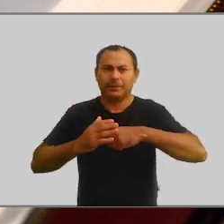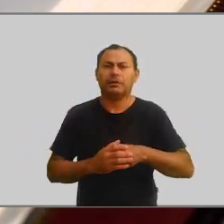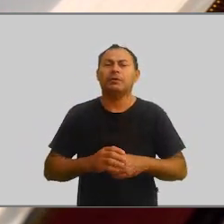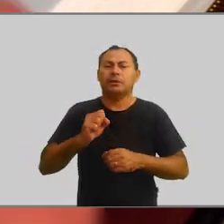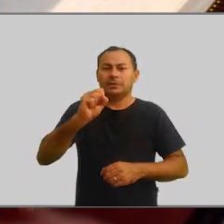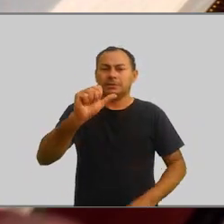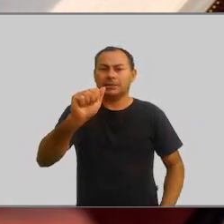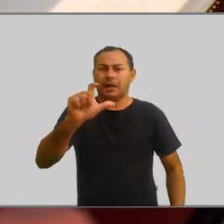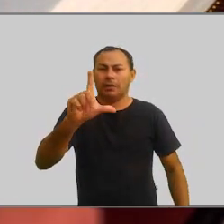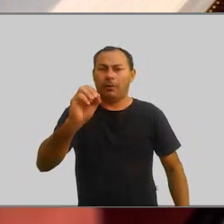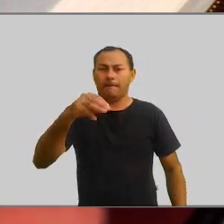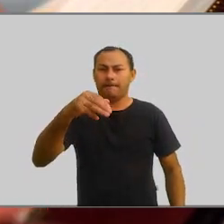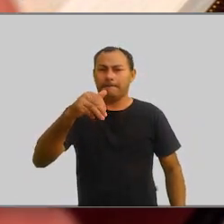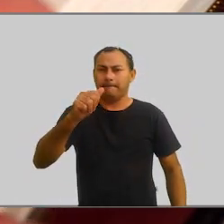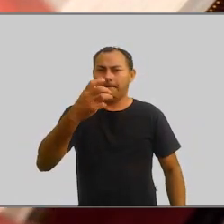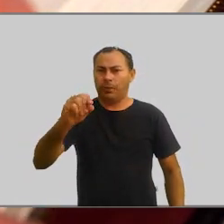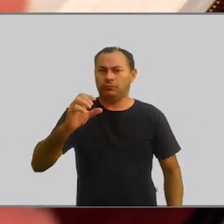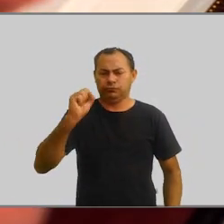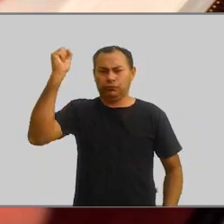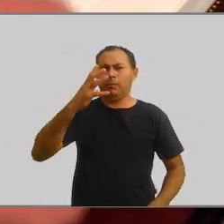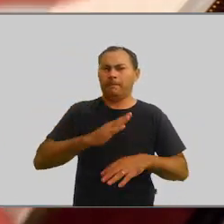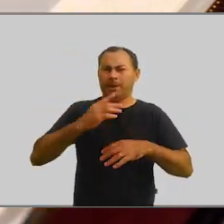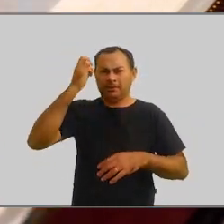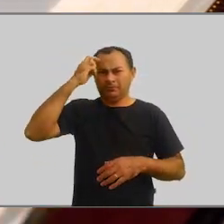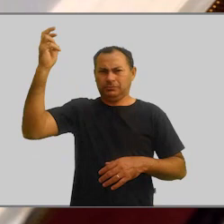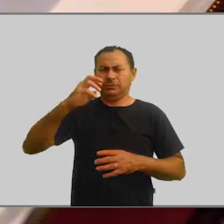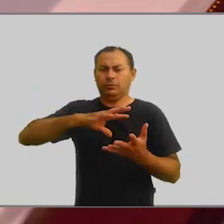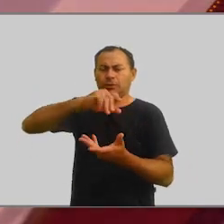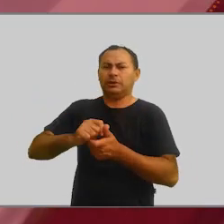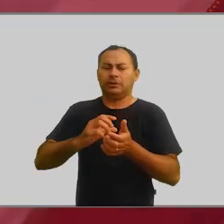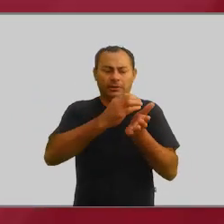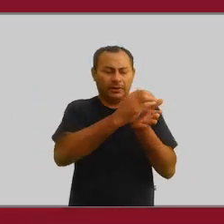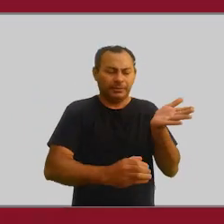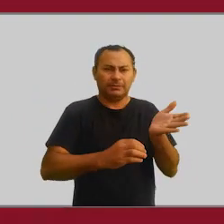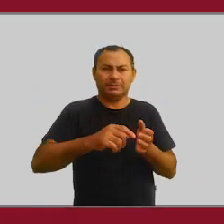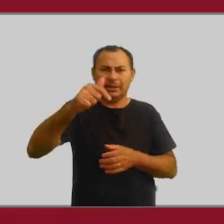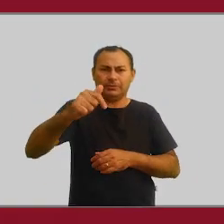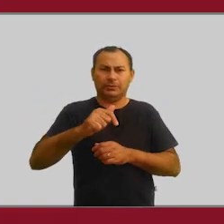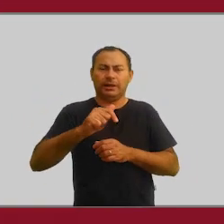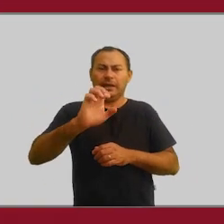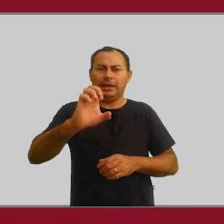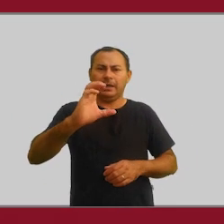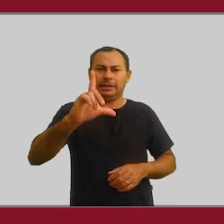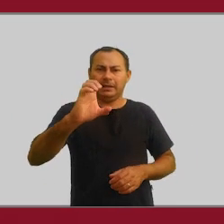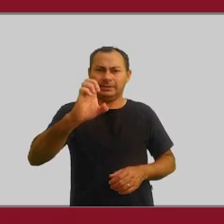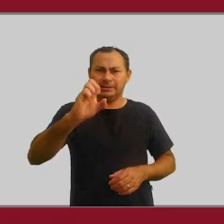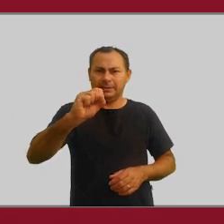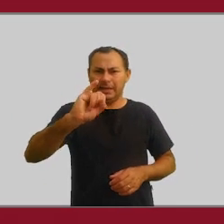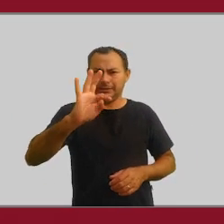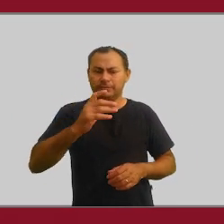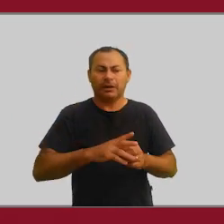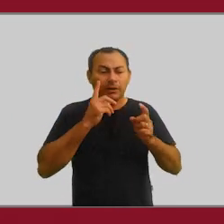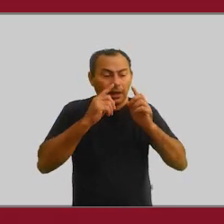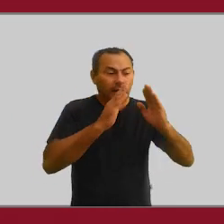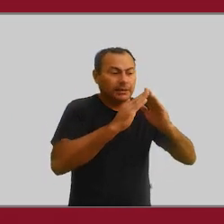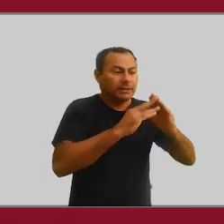Salomão, o homem mais sábio do mundo, disse no capítulo 7 de Eclesiastes: É melhor ir a uma casa onde há luto do que a